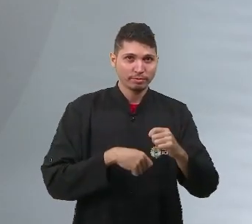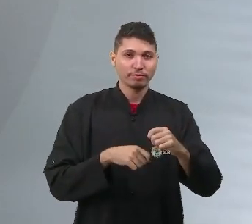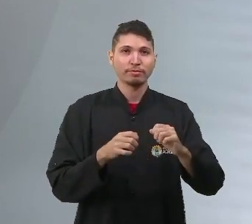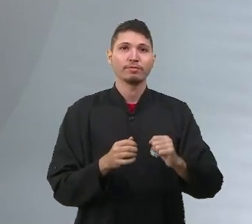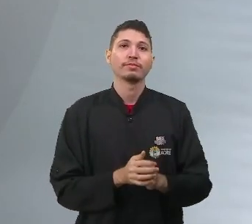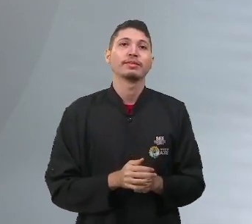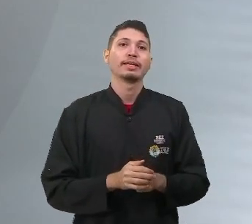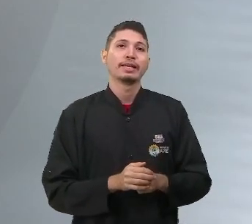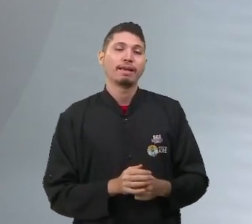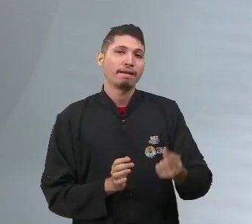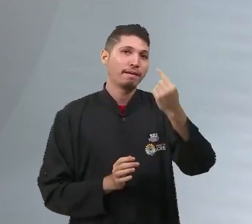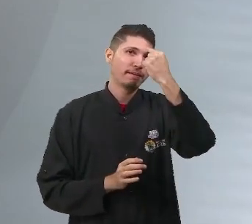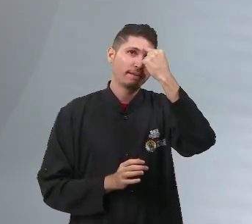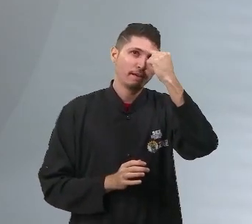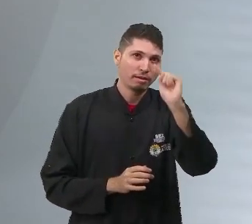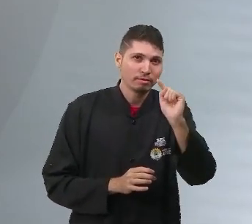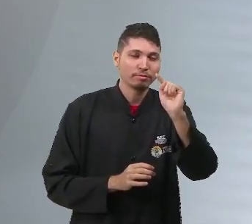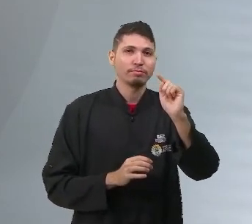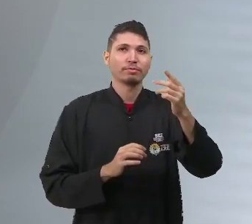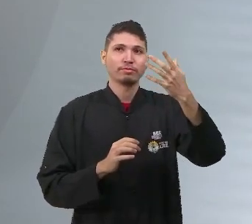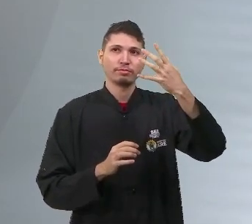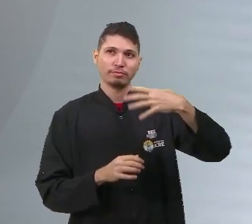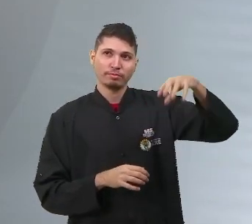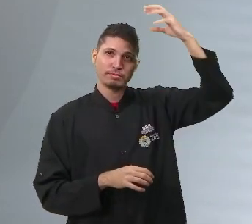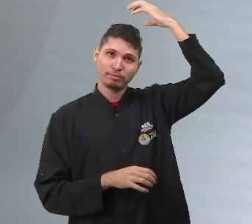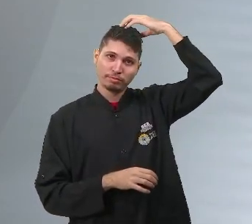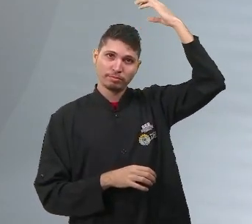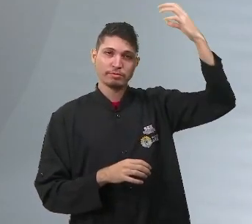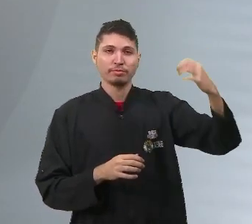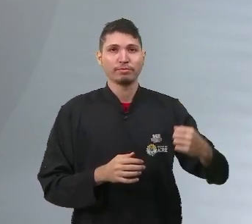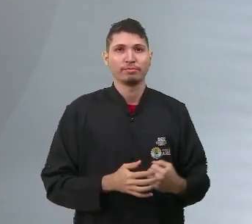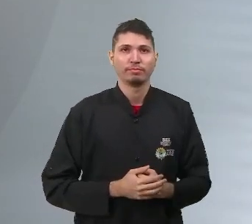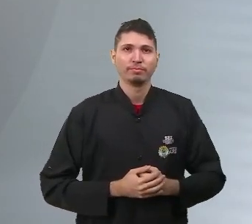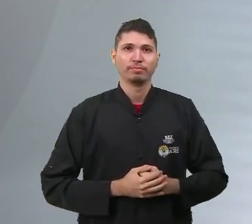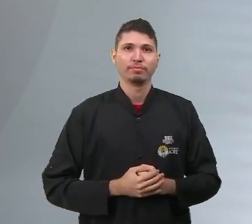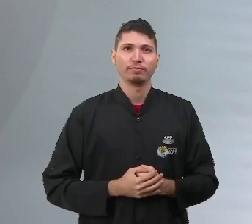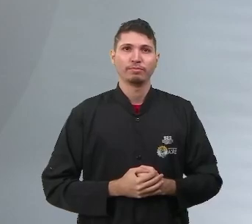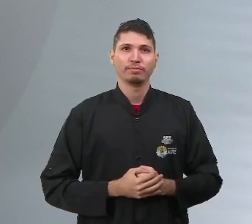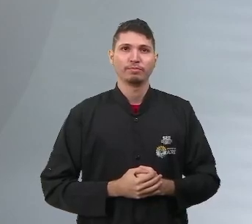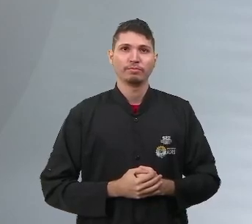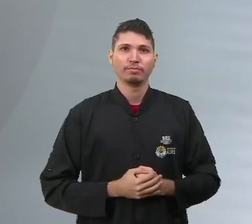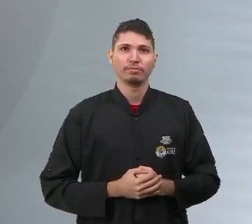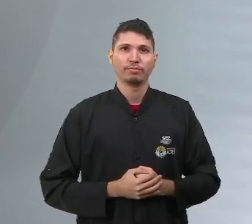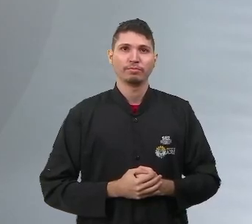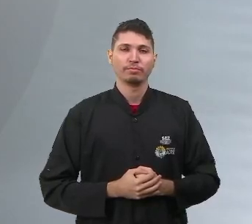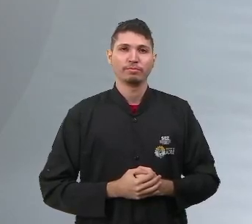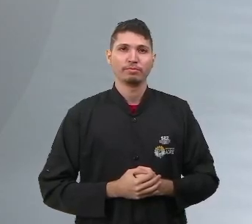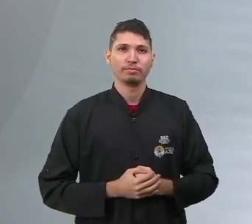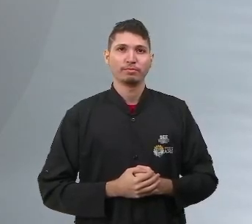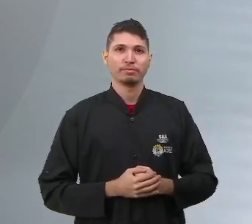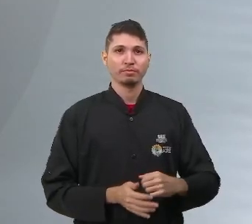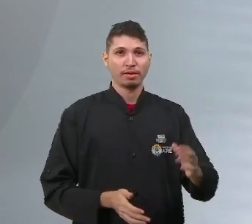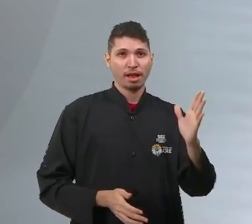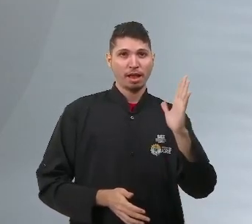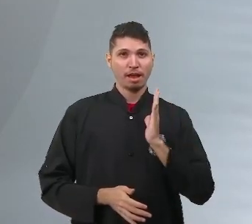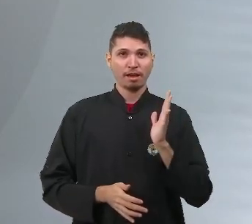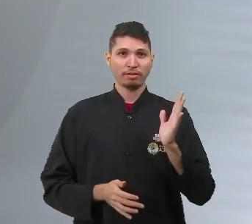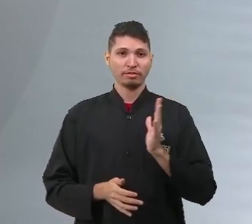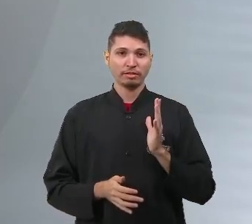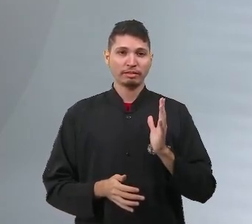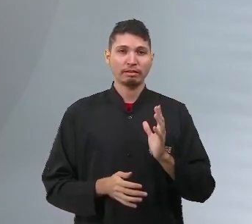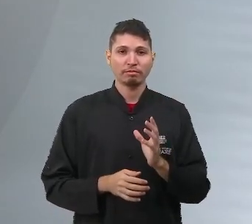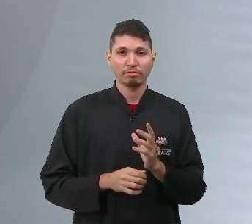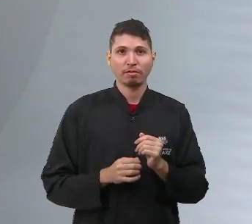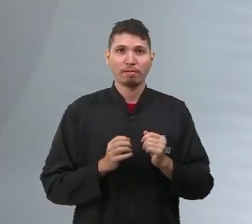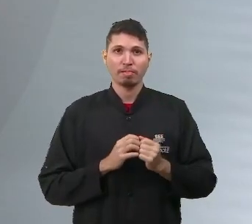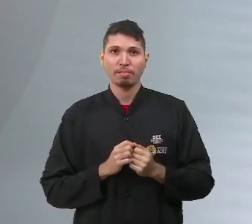reis para fortalecer o seu país. E nesse sentido, a riqueza que eles procuravam, que eles buscavam,